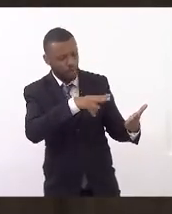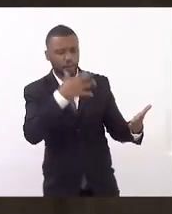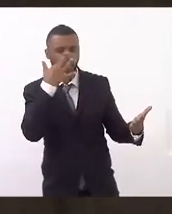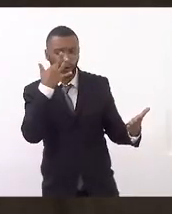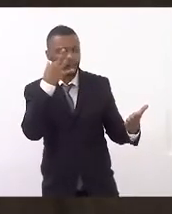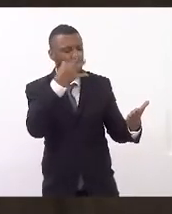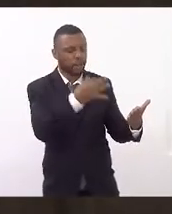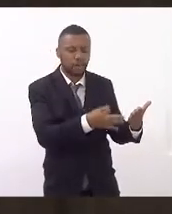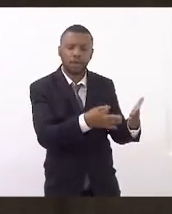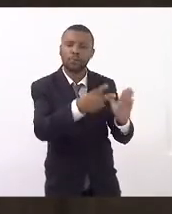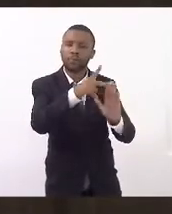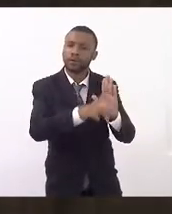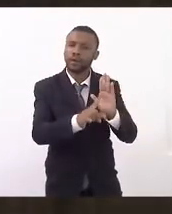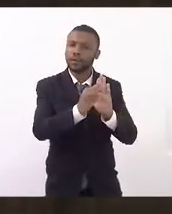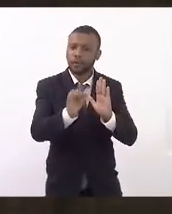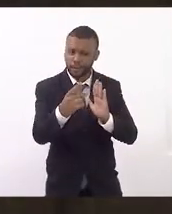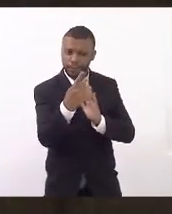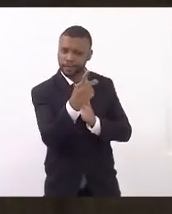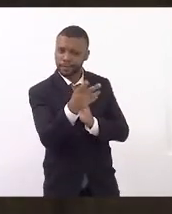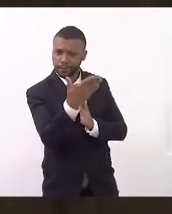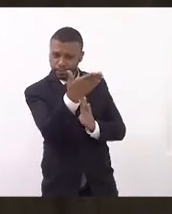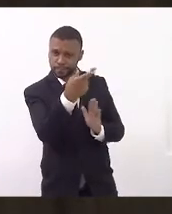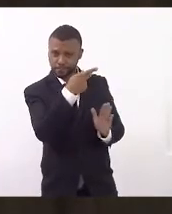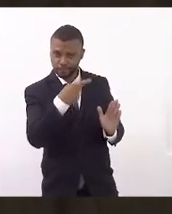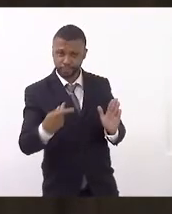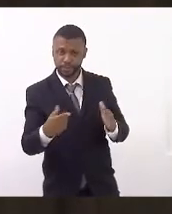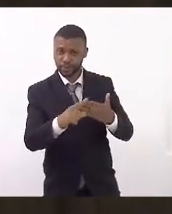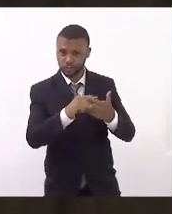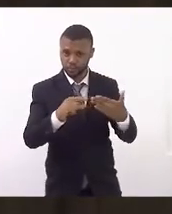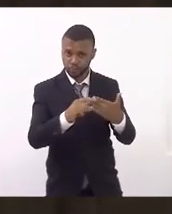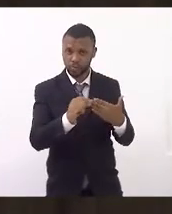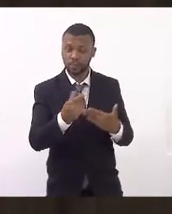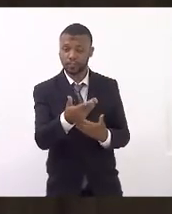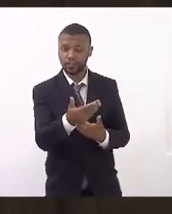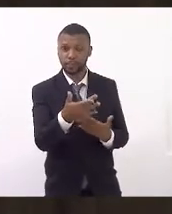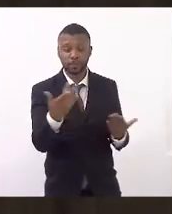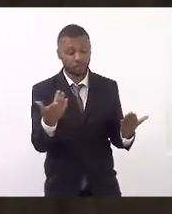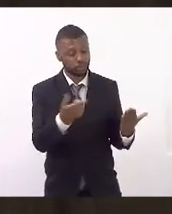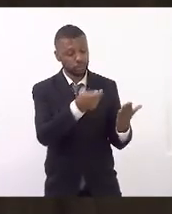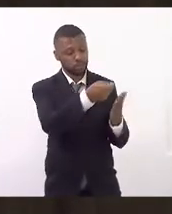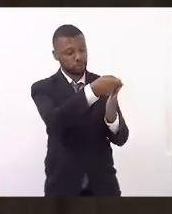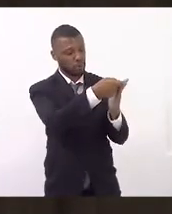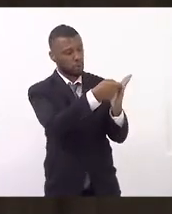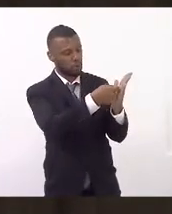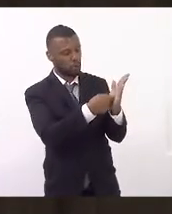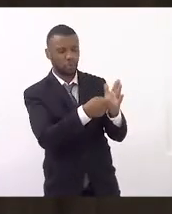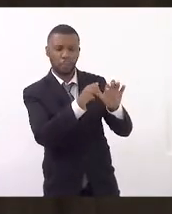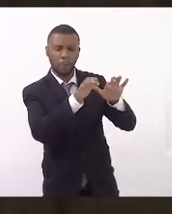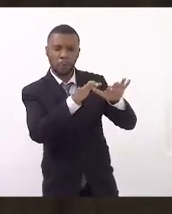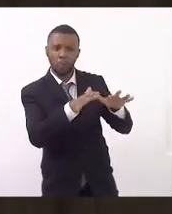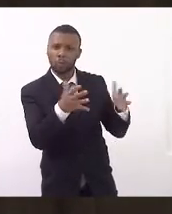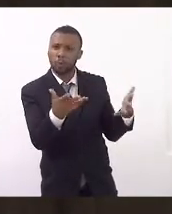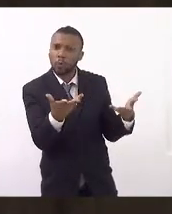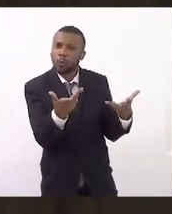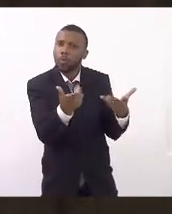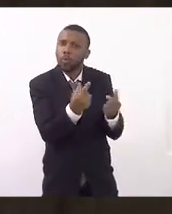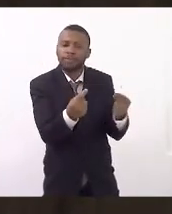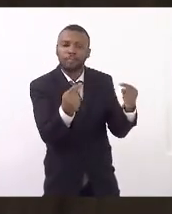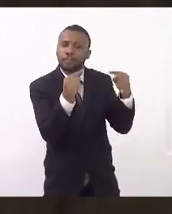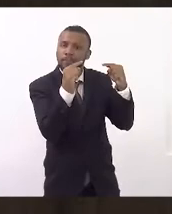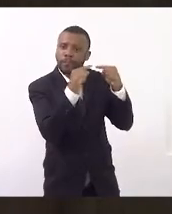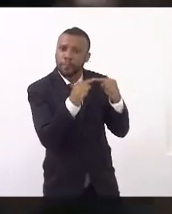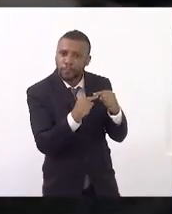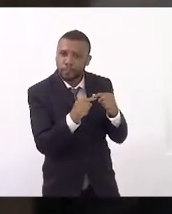o seu projeto. E acho que está muito bem redigido, até porque tinha